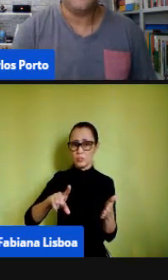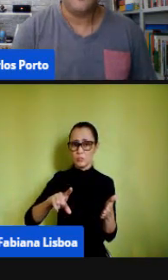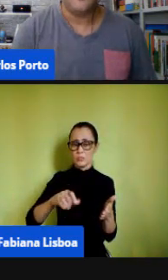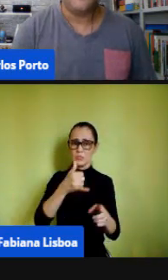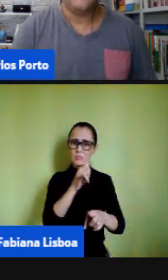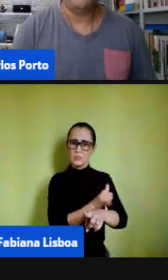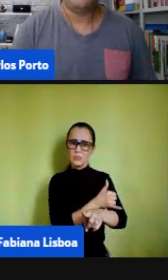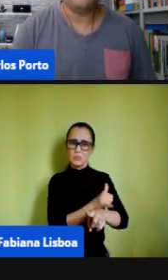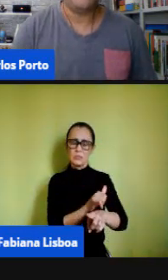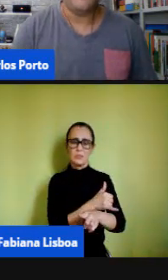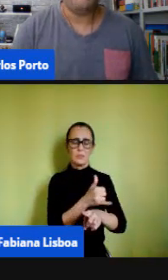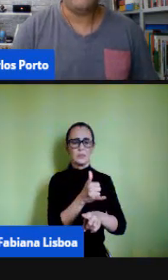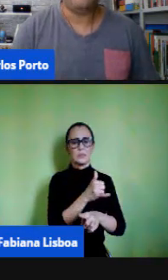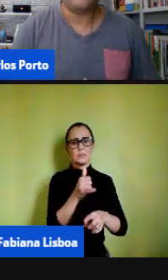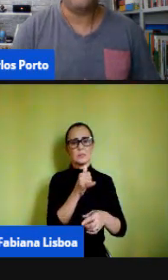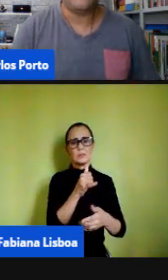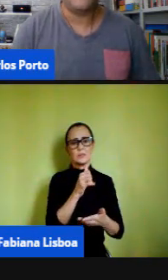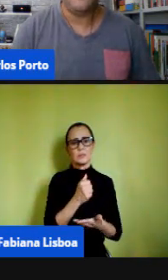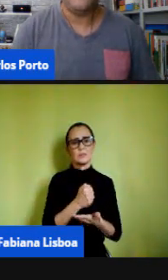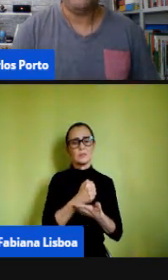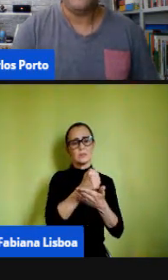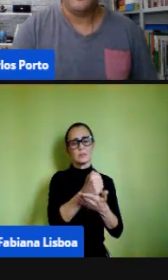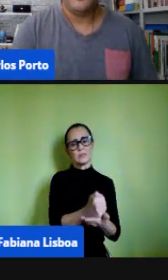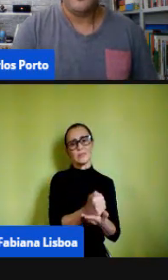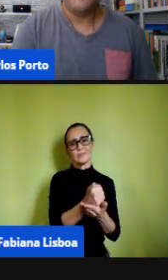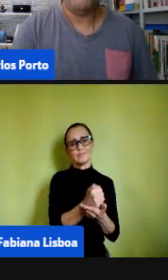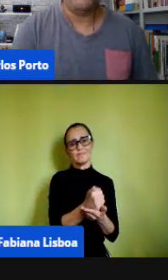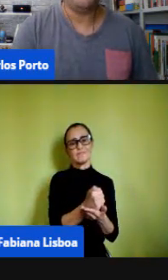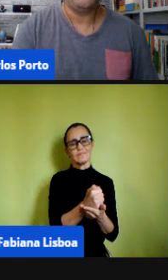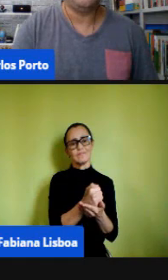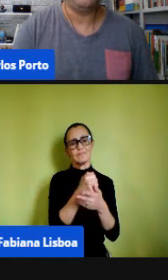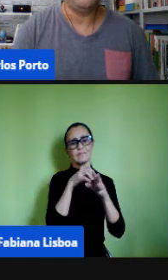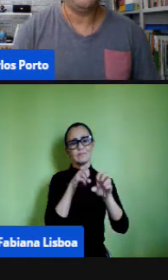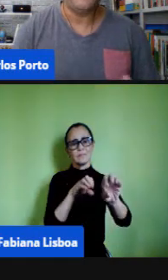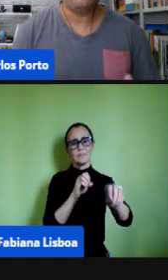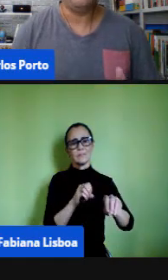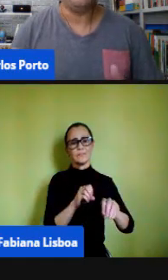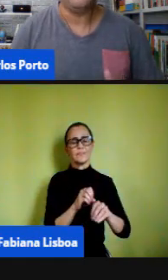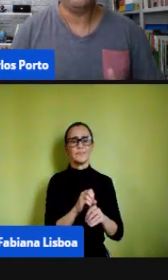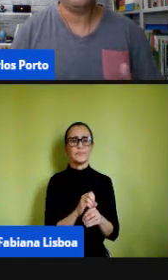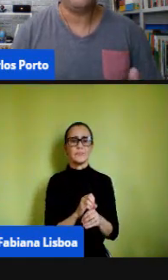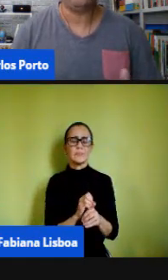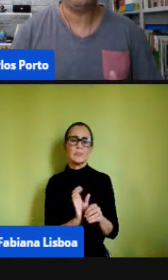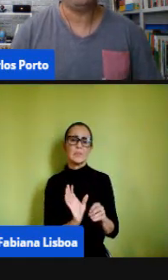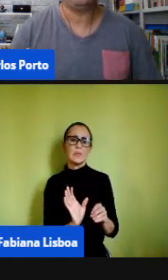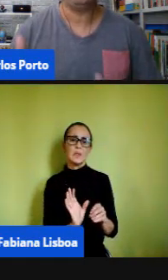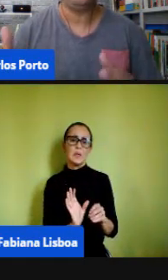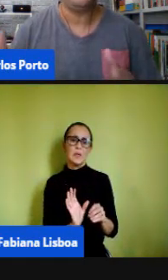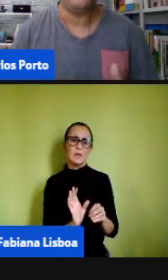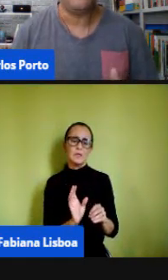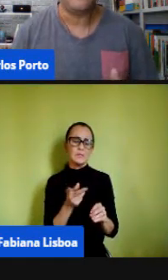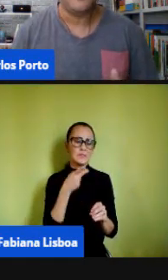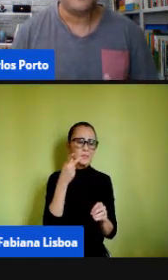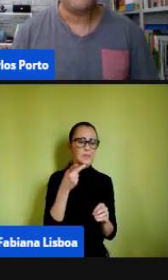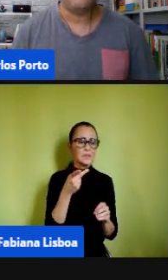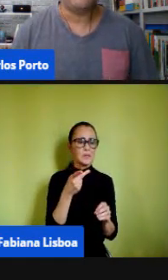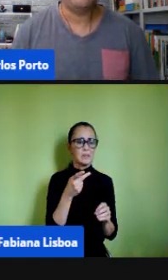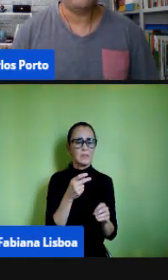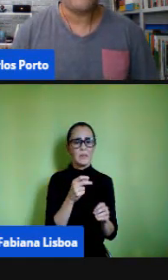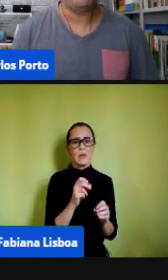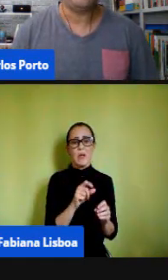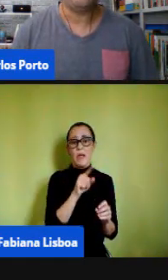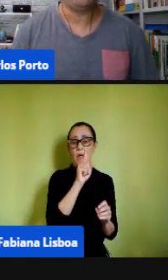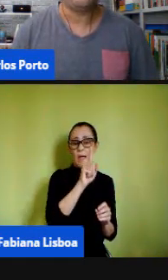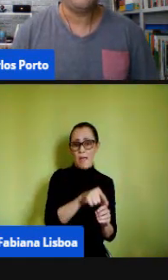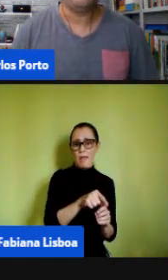contribuir. Não necessariamente estamos aqui pontuando que deve ou não ser substituído, mas